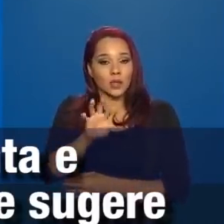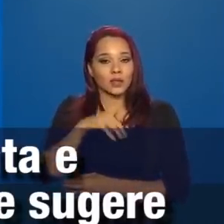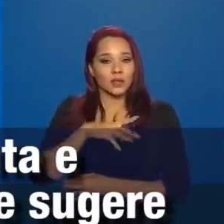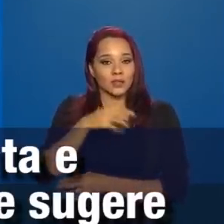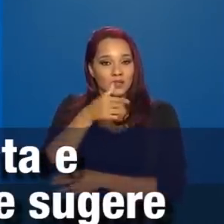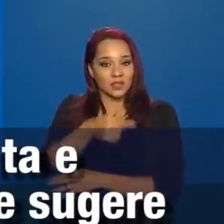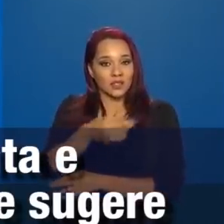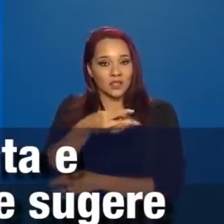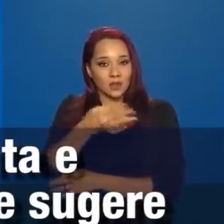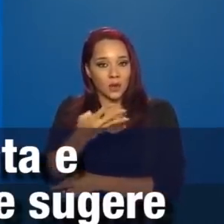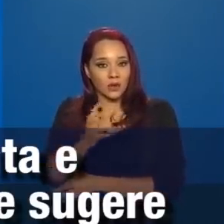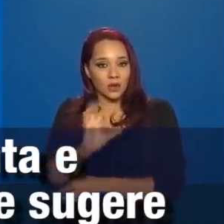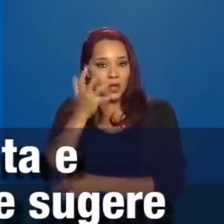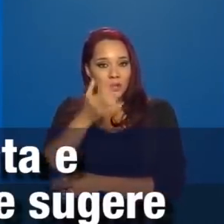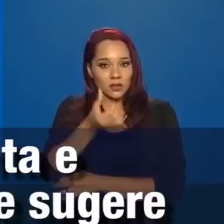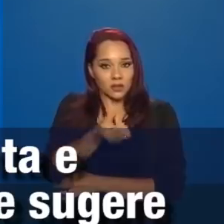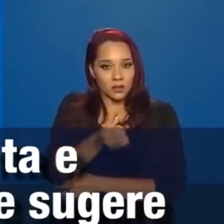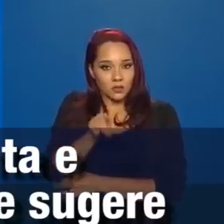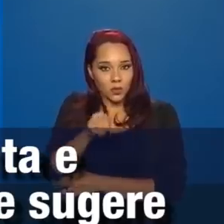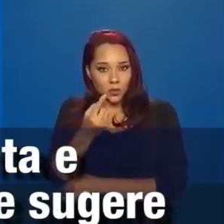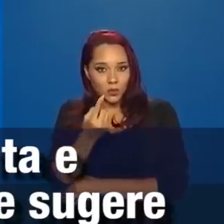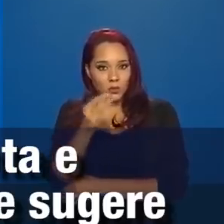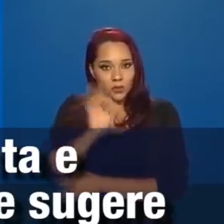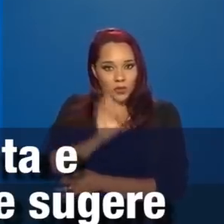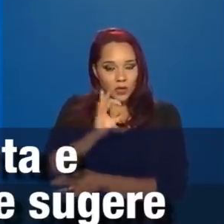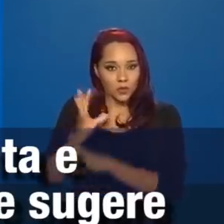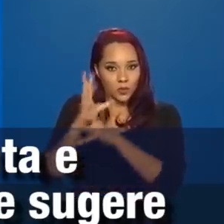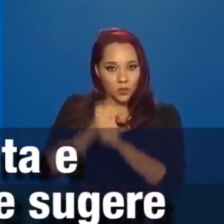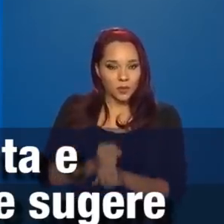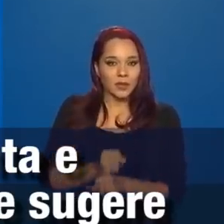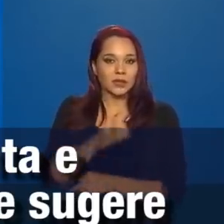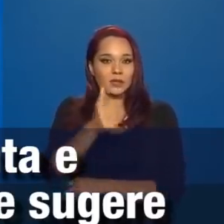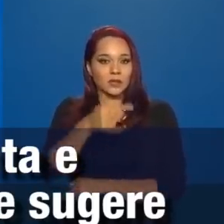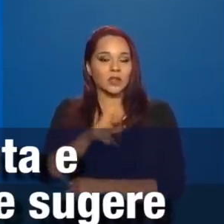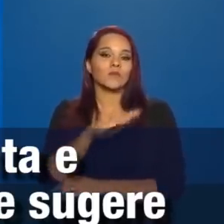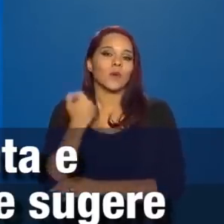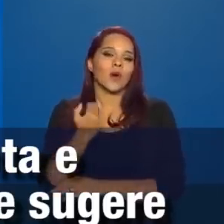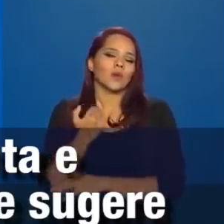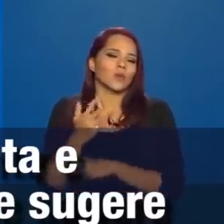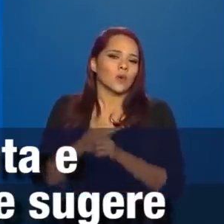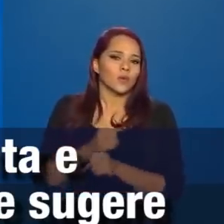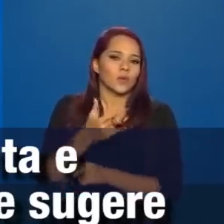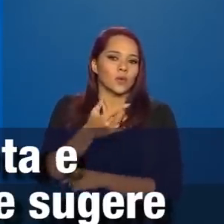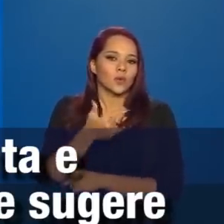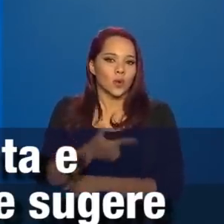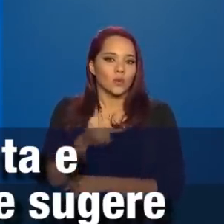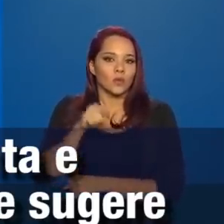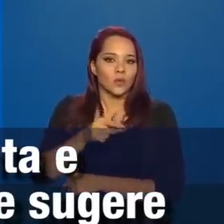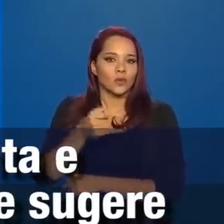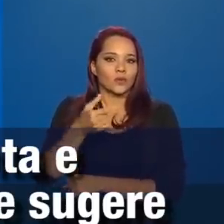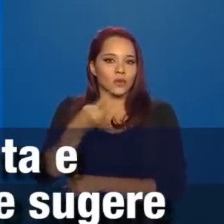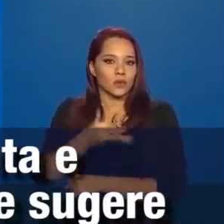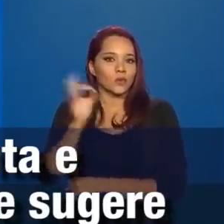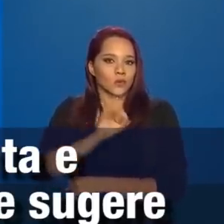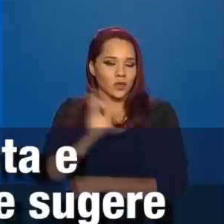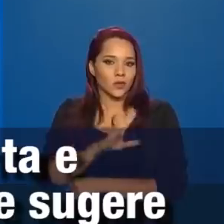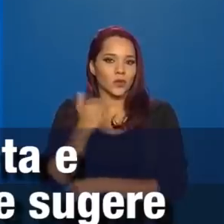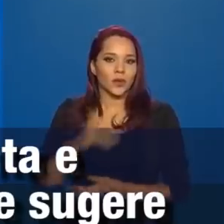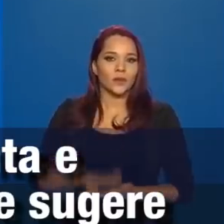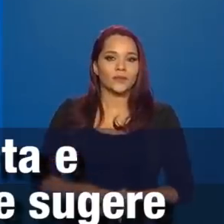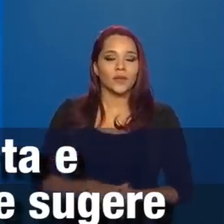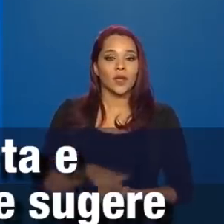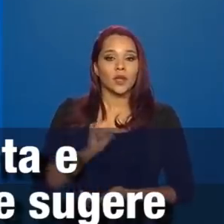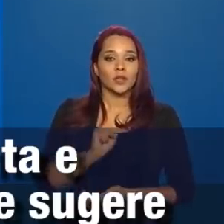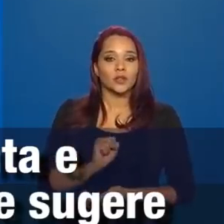734 casos, 6,1% do total, 17 óbitos, dá 2,3% de letalidade. Região